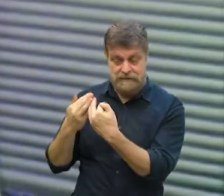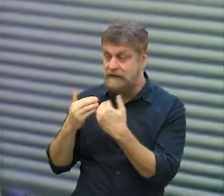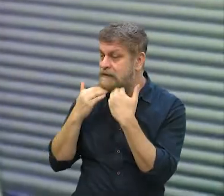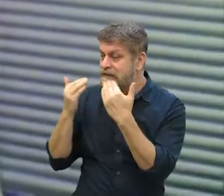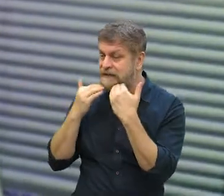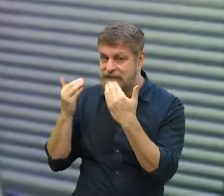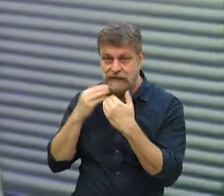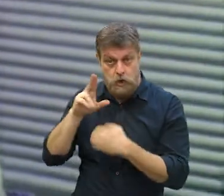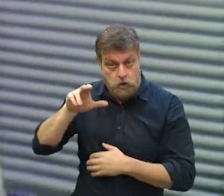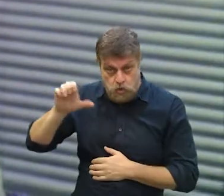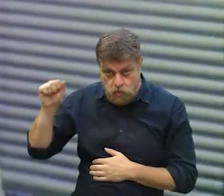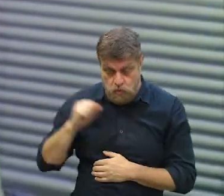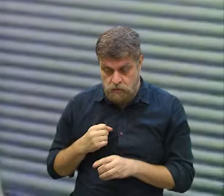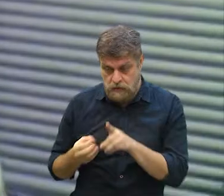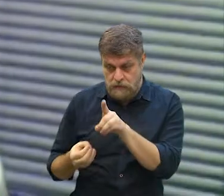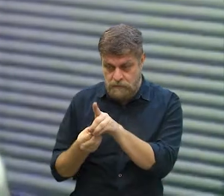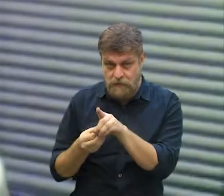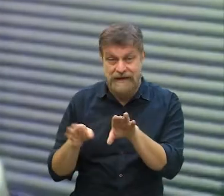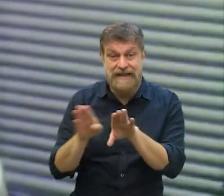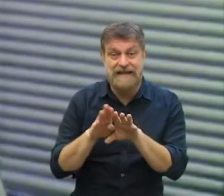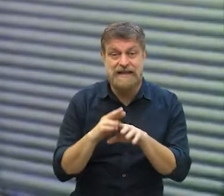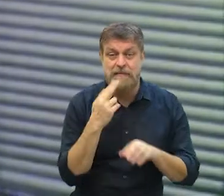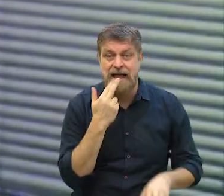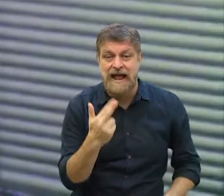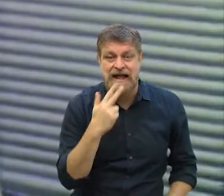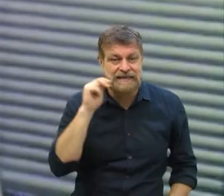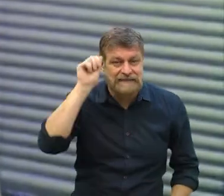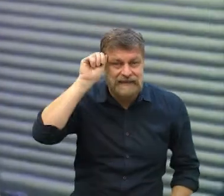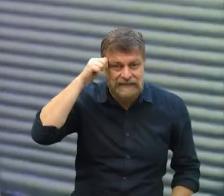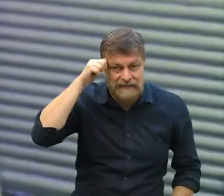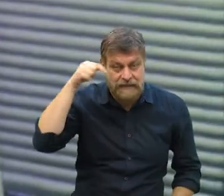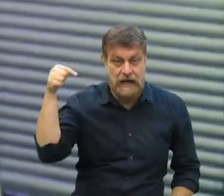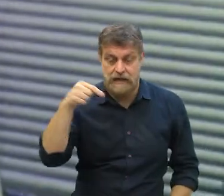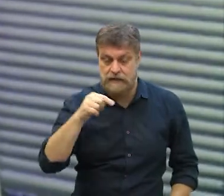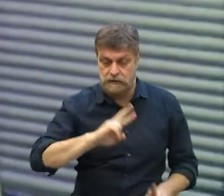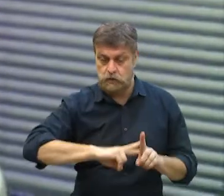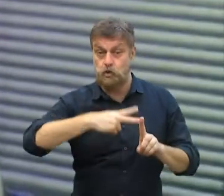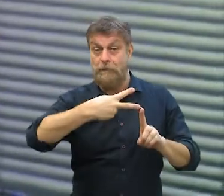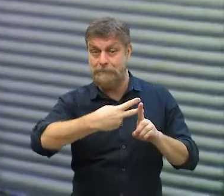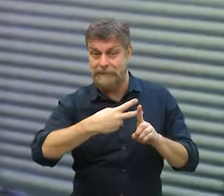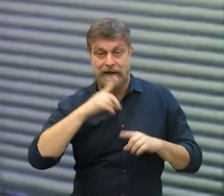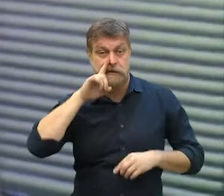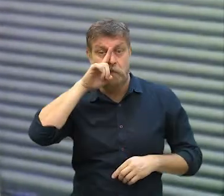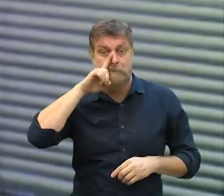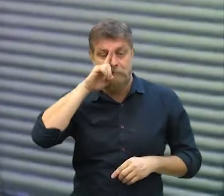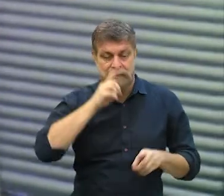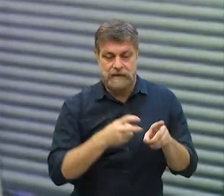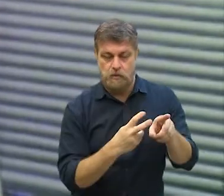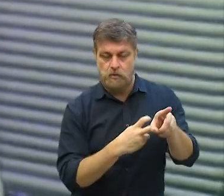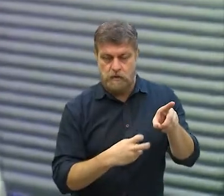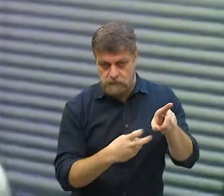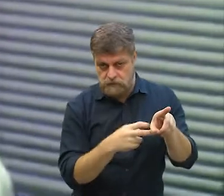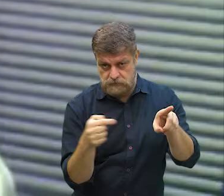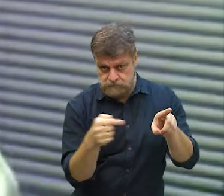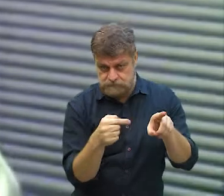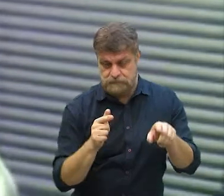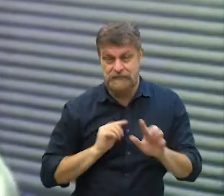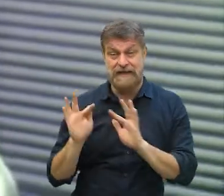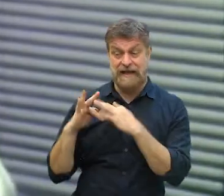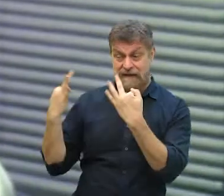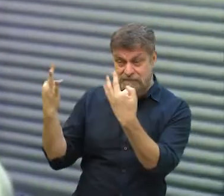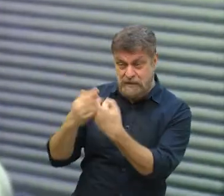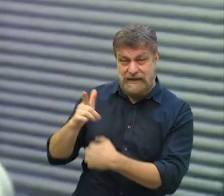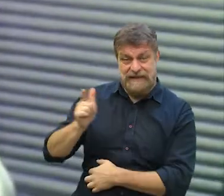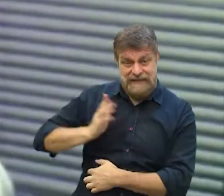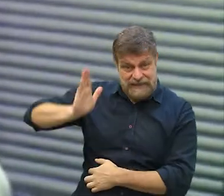parente próximo com câncer de próstata e que não seja da raça negra, porque o negro também tem um fator maior para o câncer de próstata. Se o